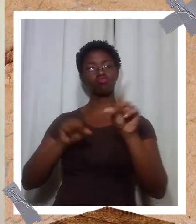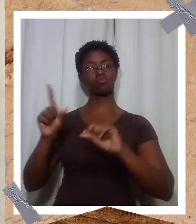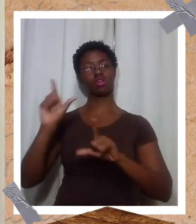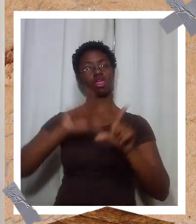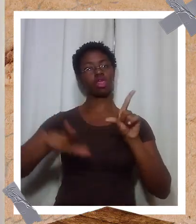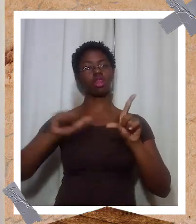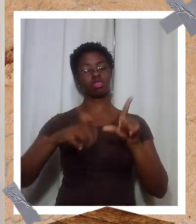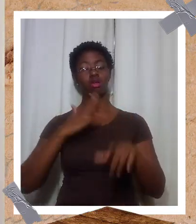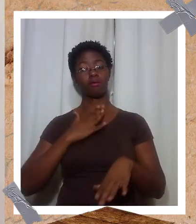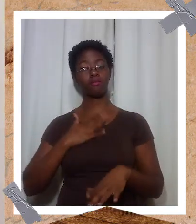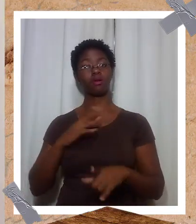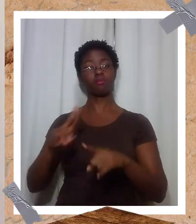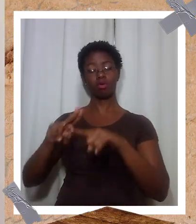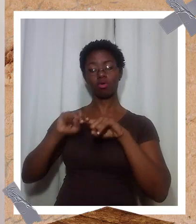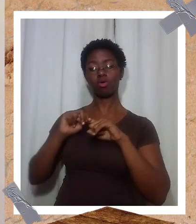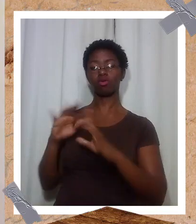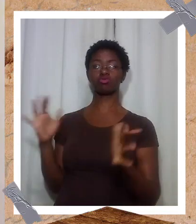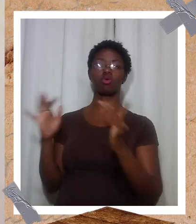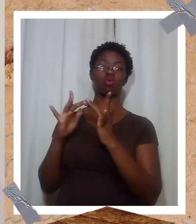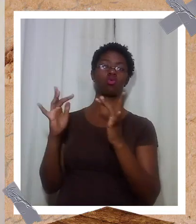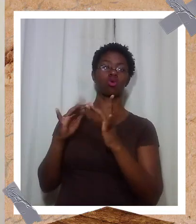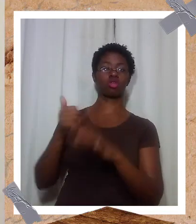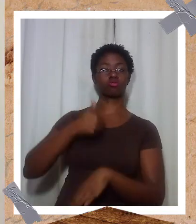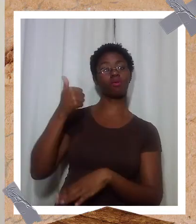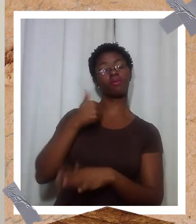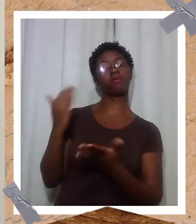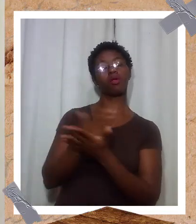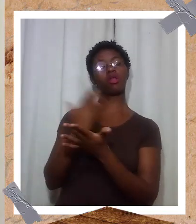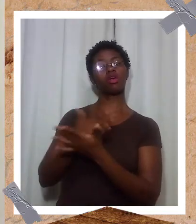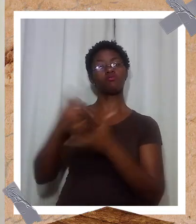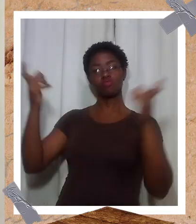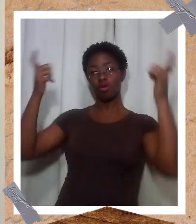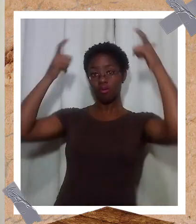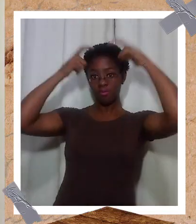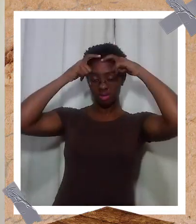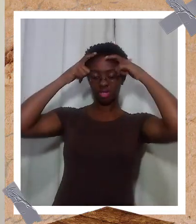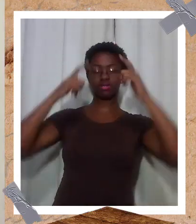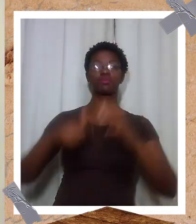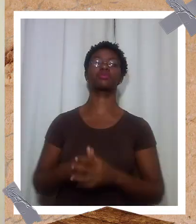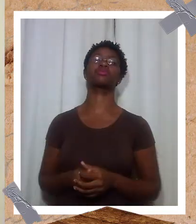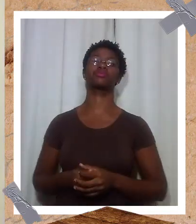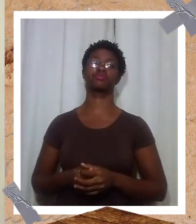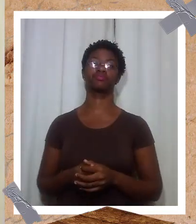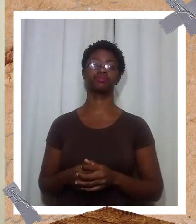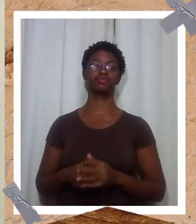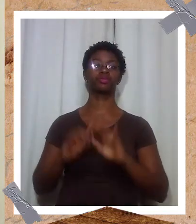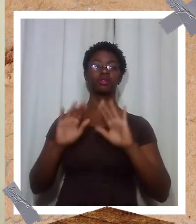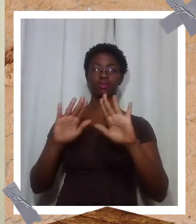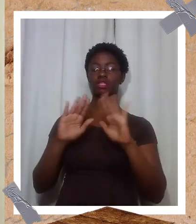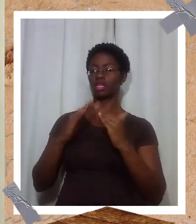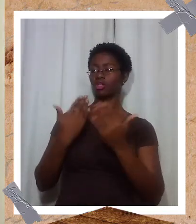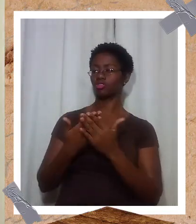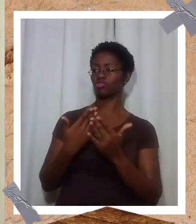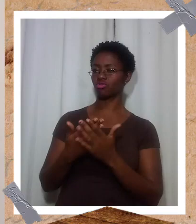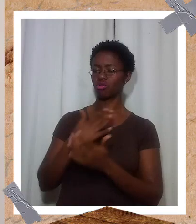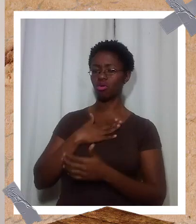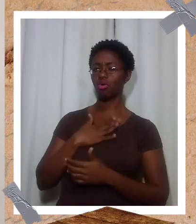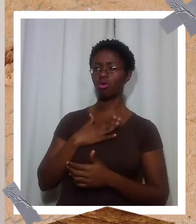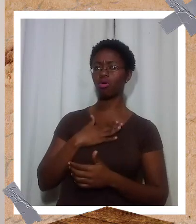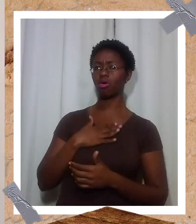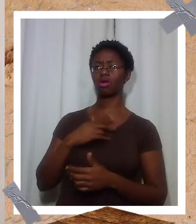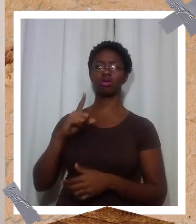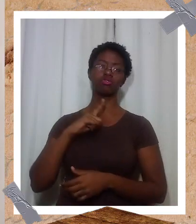com o Príncipe de Maquiavel e com o conhecimento que eu adquiri no Príncipe de Maquiavel. Falando sobre a escola onde eu estudei, eu tive